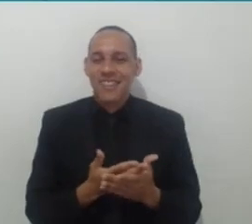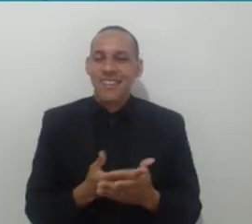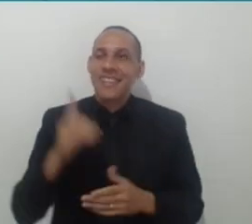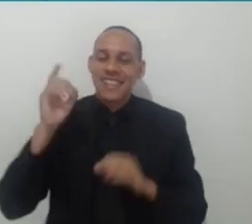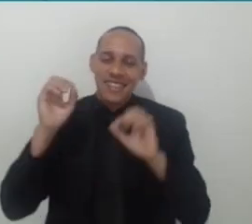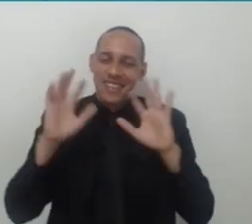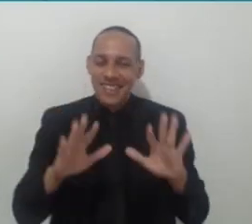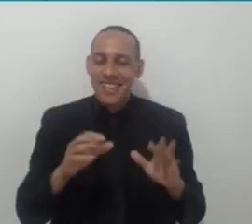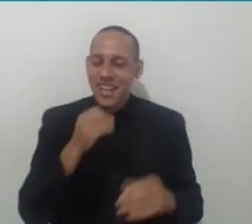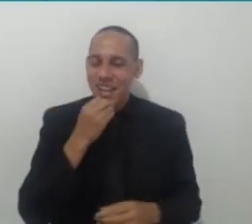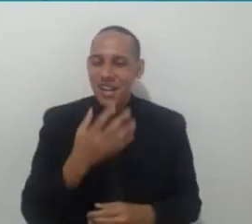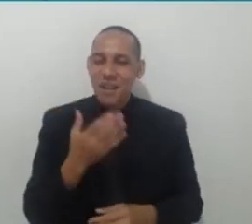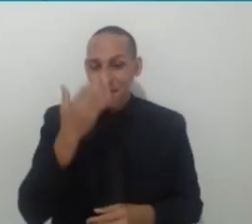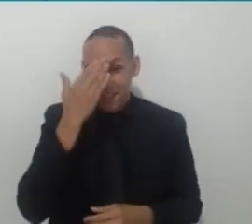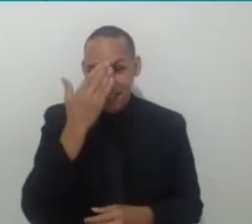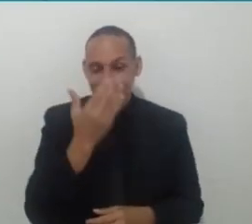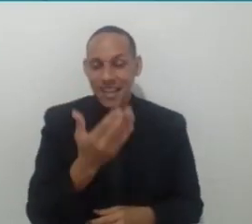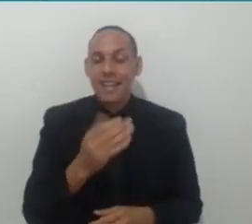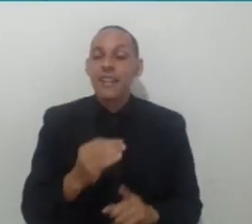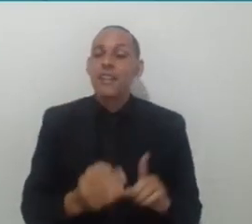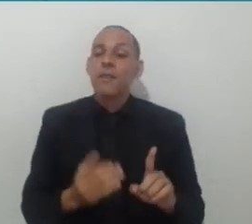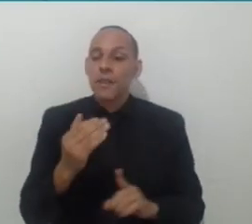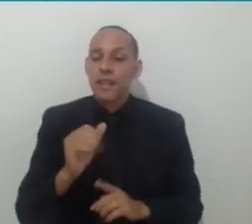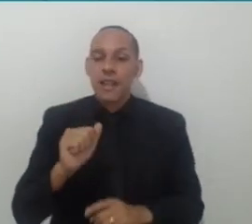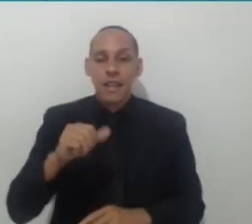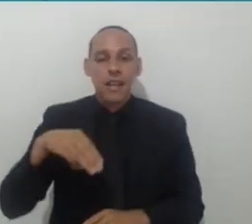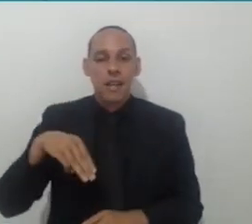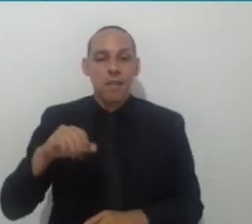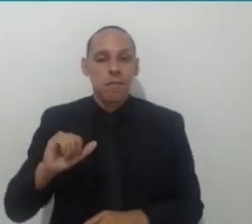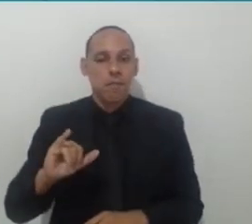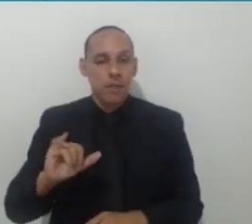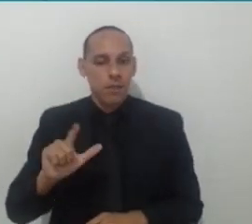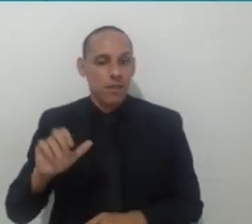bom. Obrigada, desembargador Amilcar Maia.